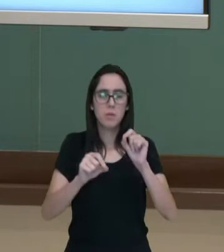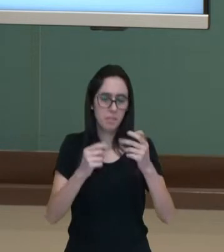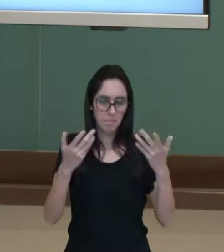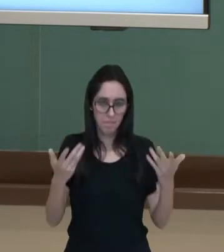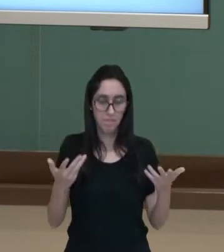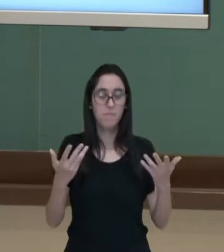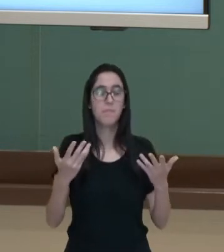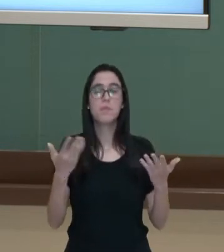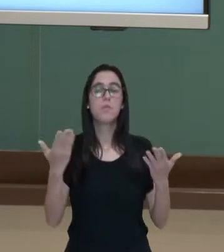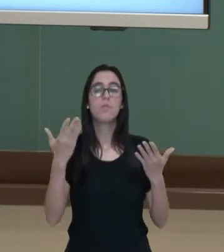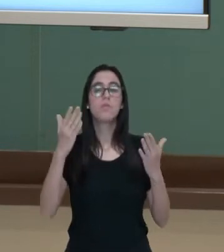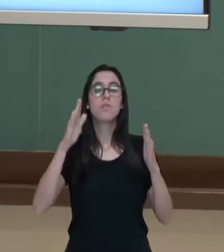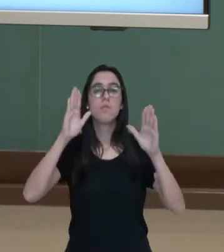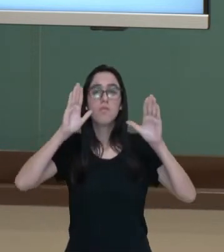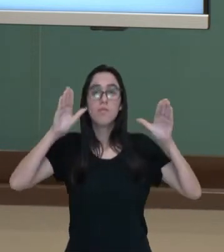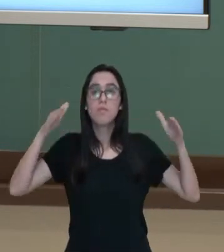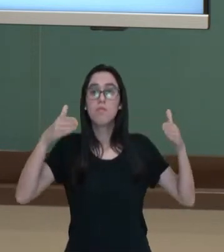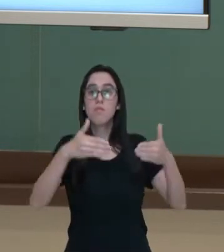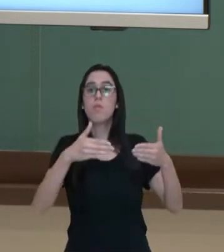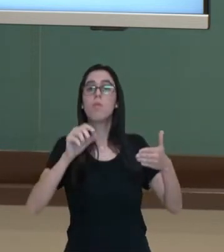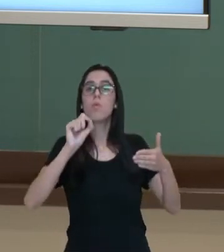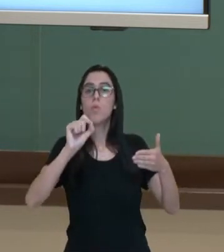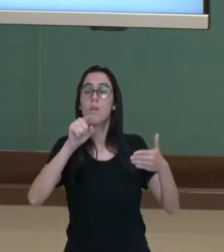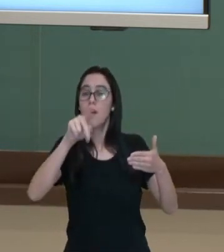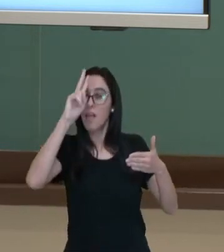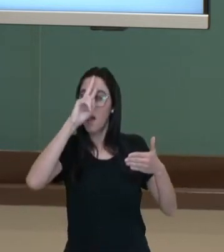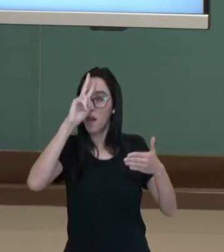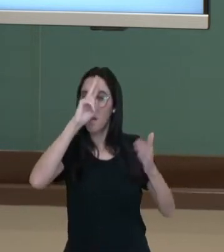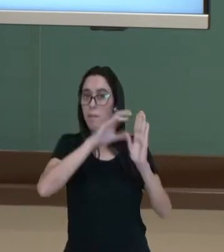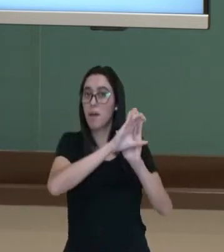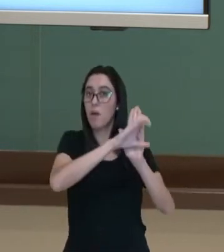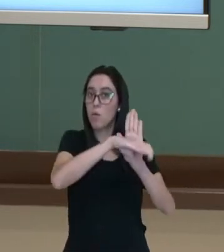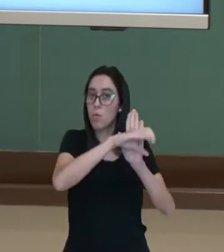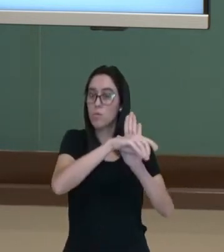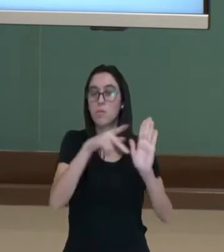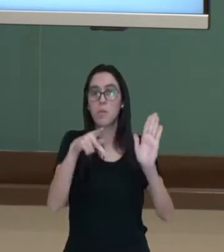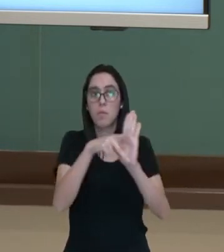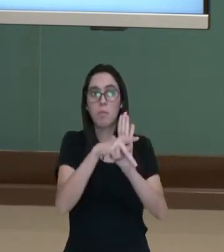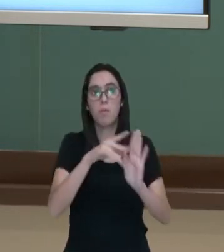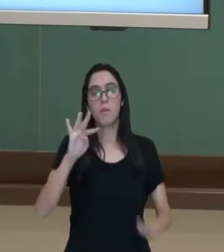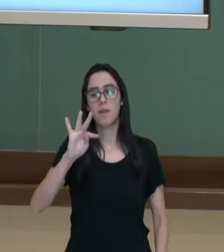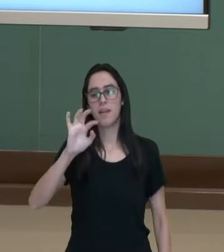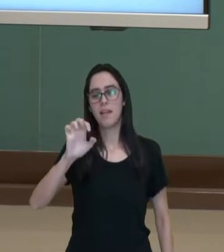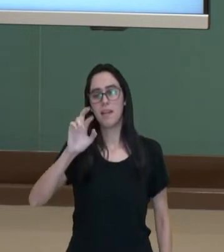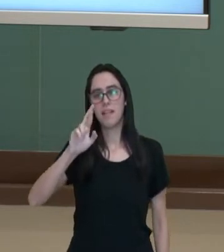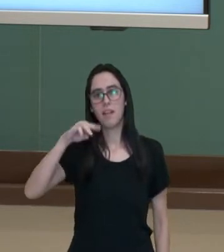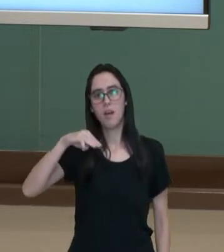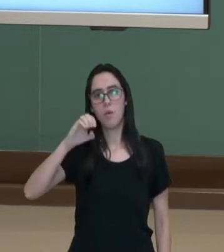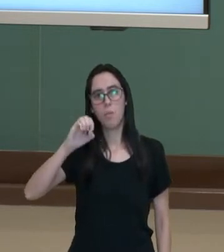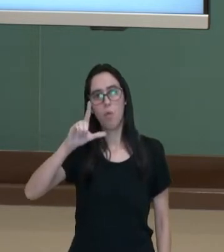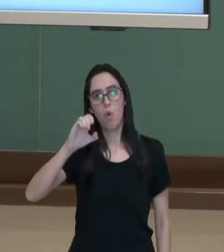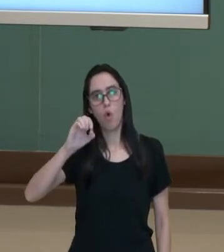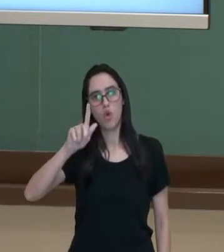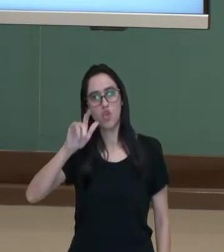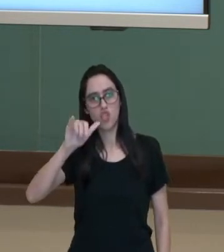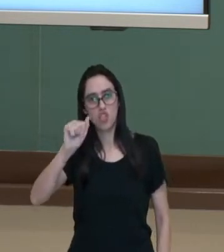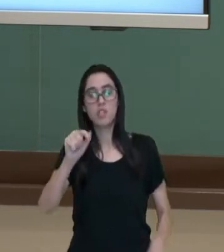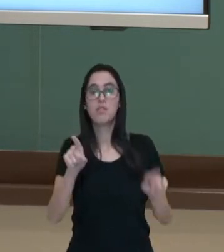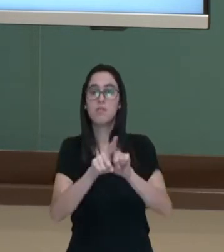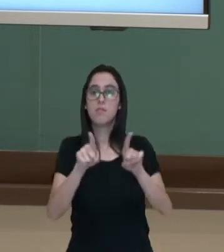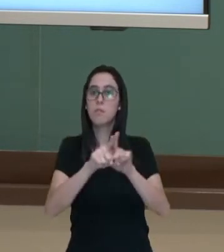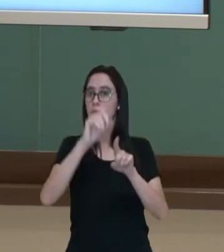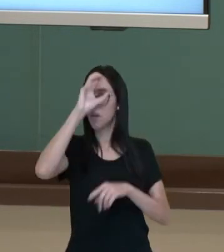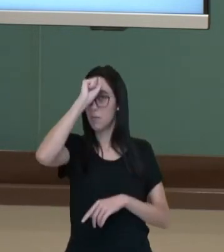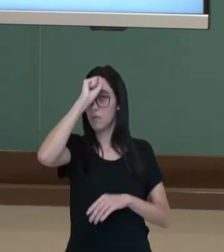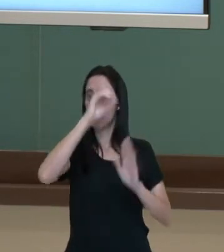foco total é você relembrar os conceitos da termologia, ou ainda definir os conceitos